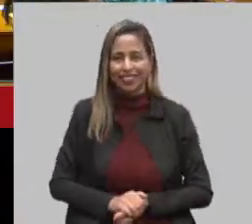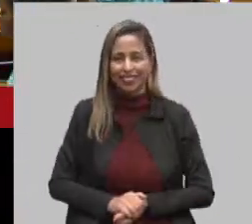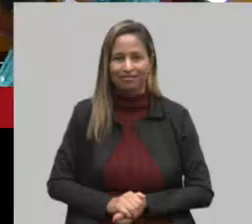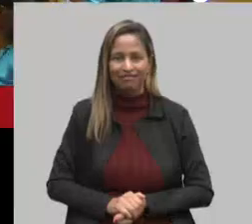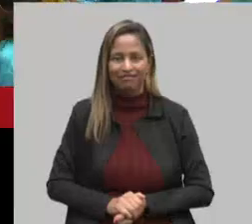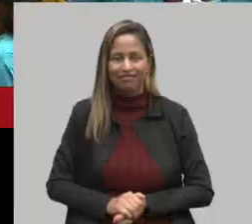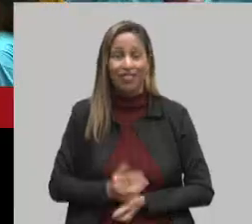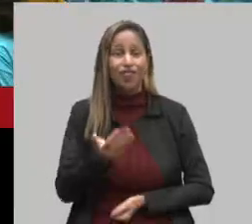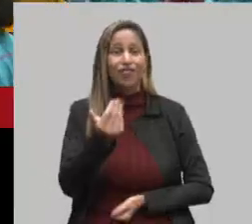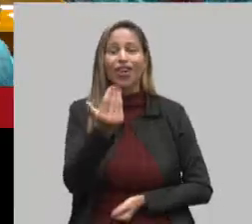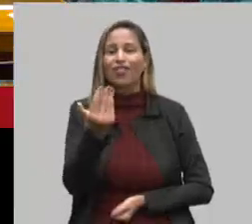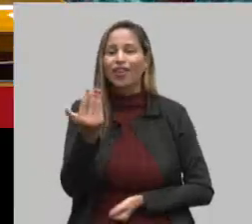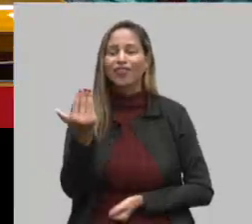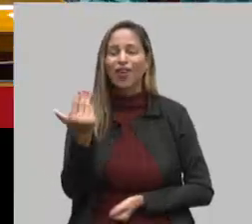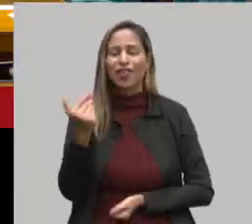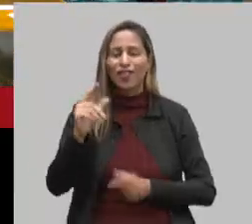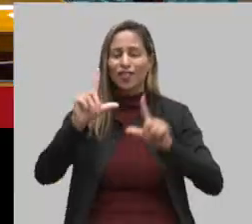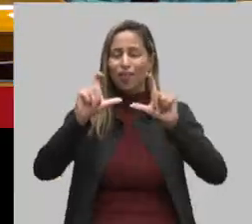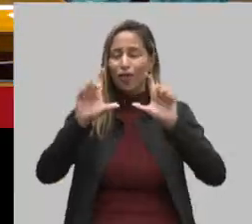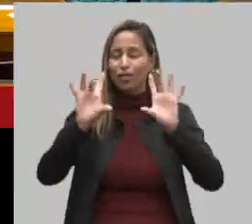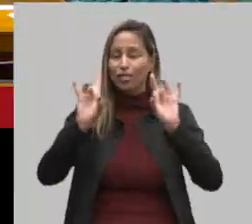para fazer uma foto